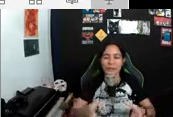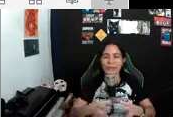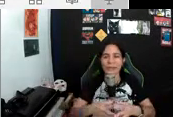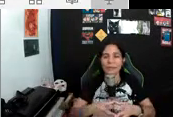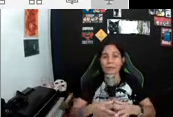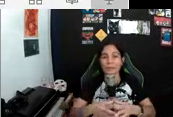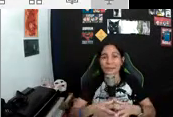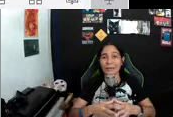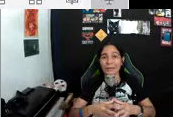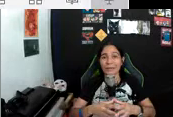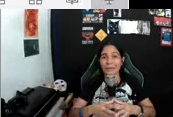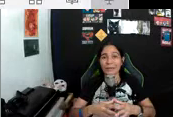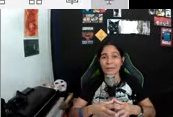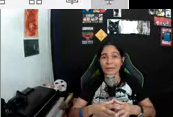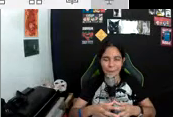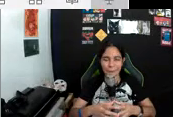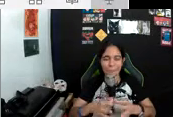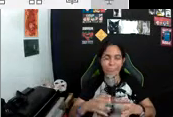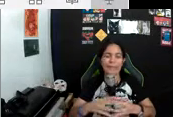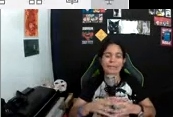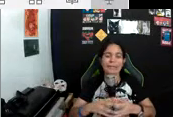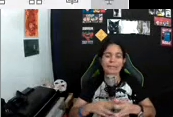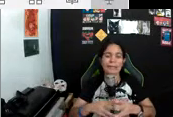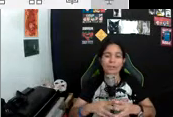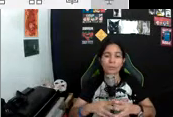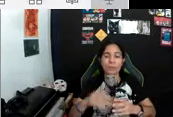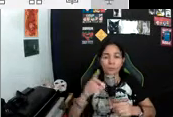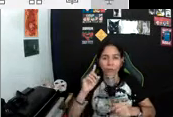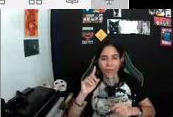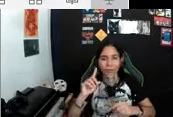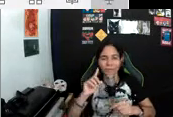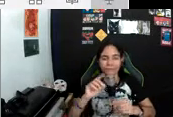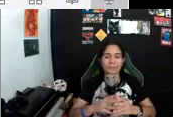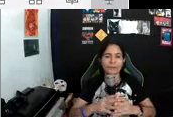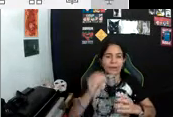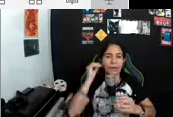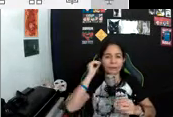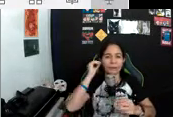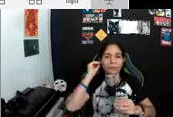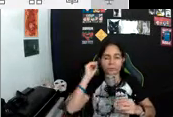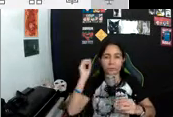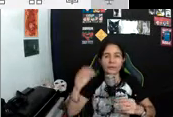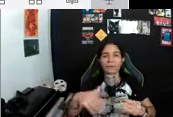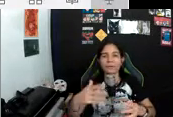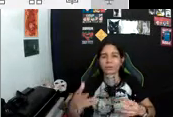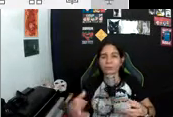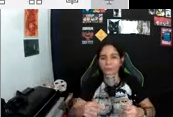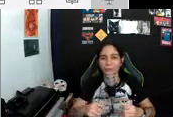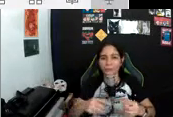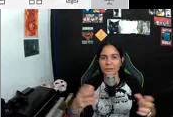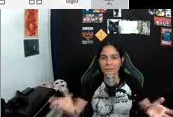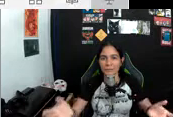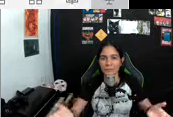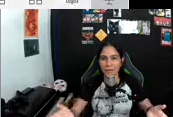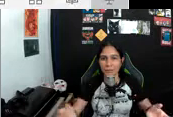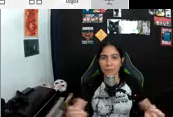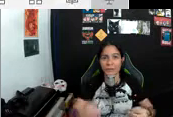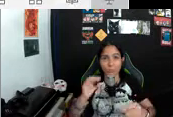outras. Por exemplo, já teve atestado que um homem, tá? Não estou falando de